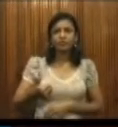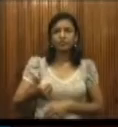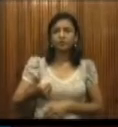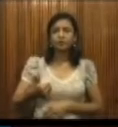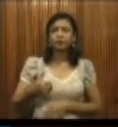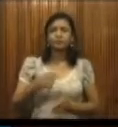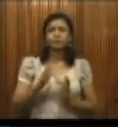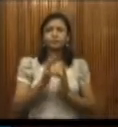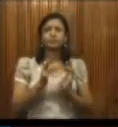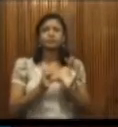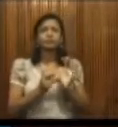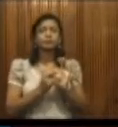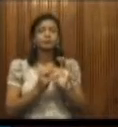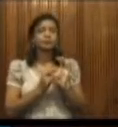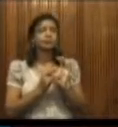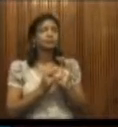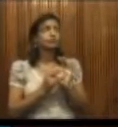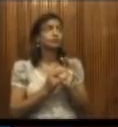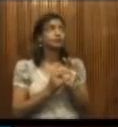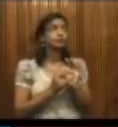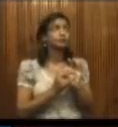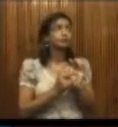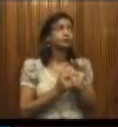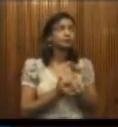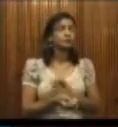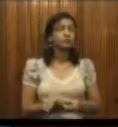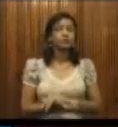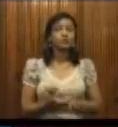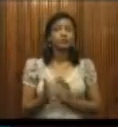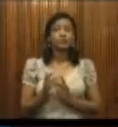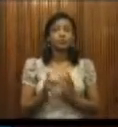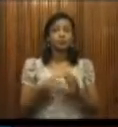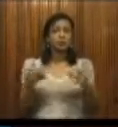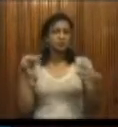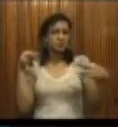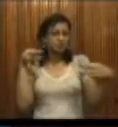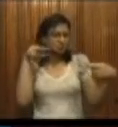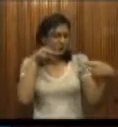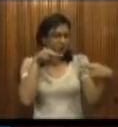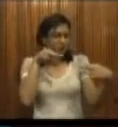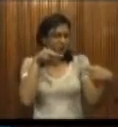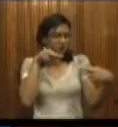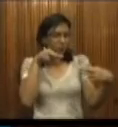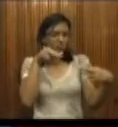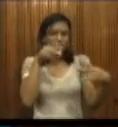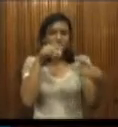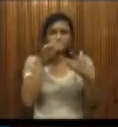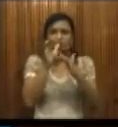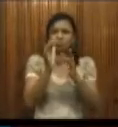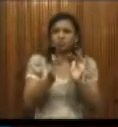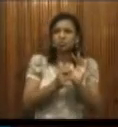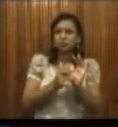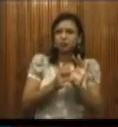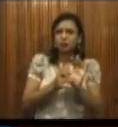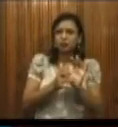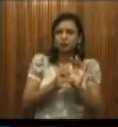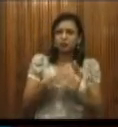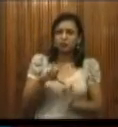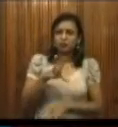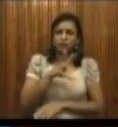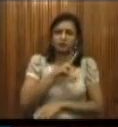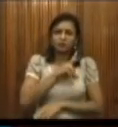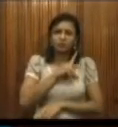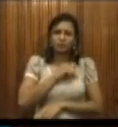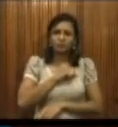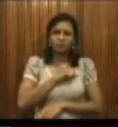Jesus, fitando, o amou. Então, se Jesus, ele responde desse jeito, não foi por falta de amor para